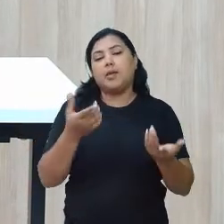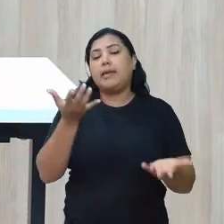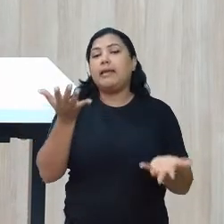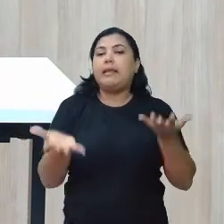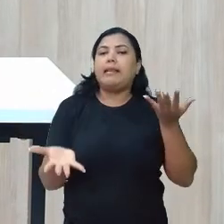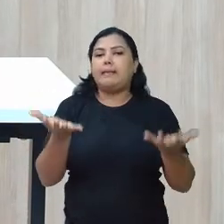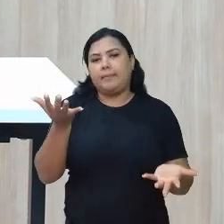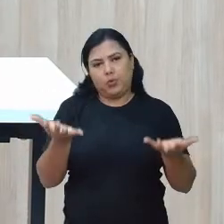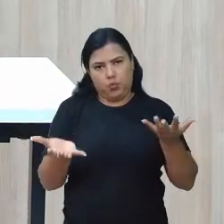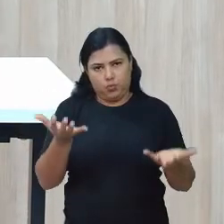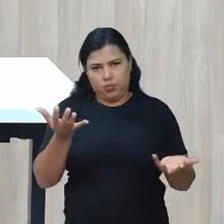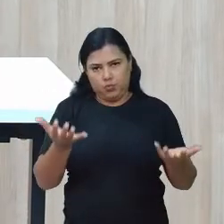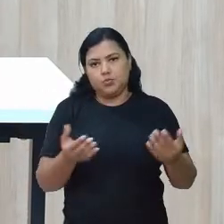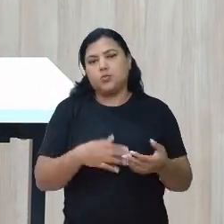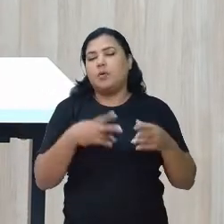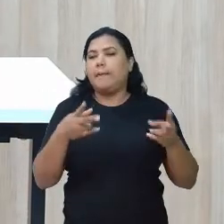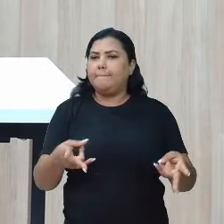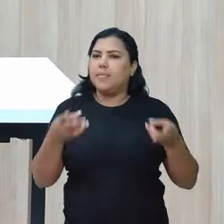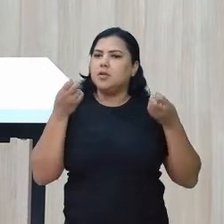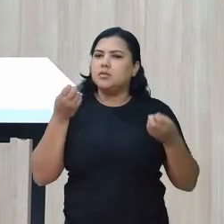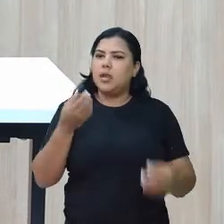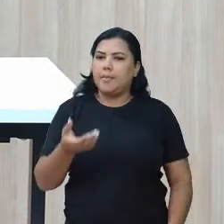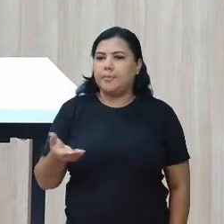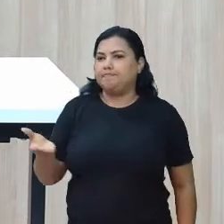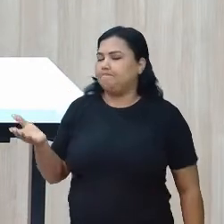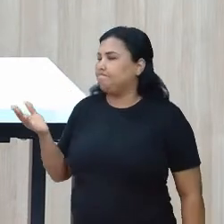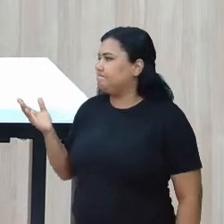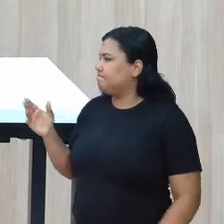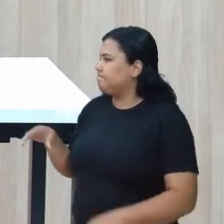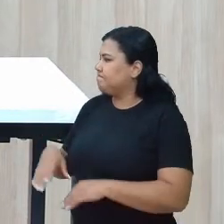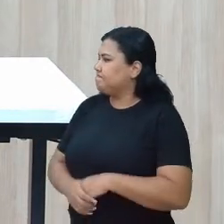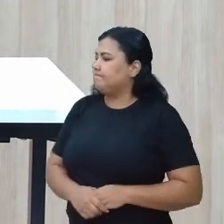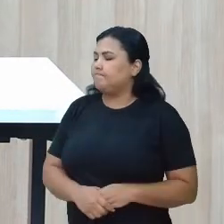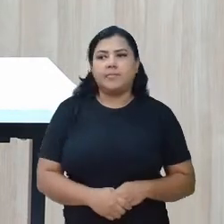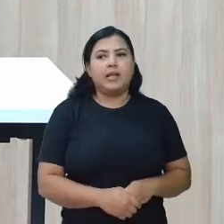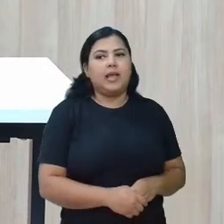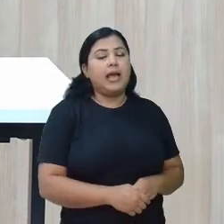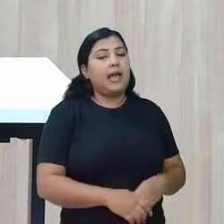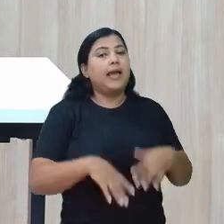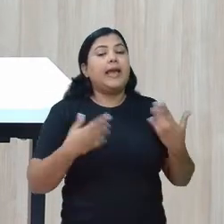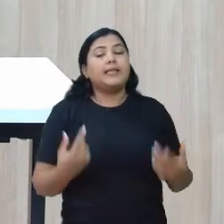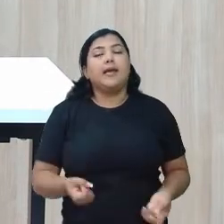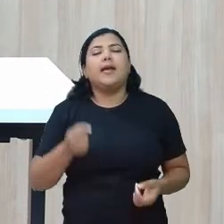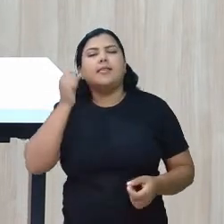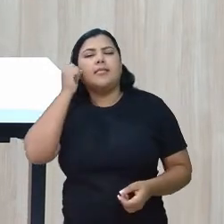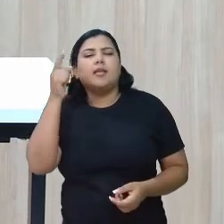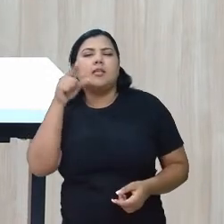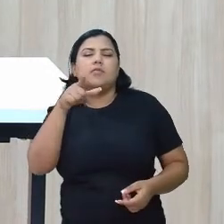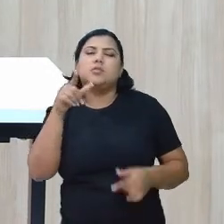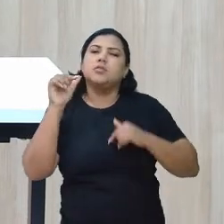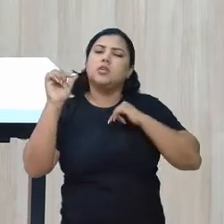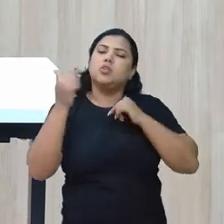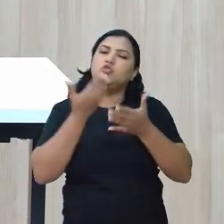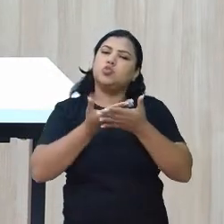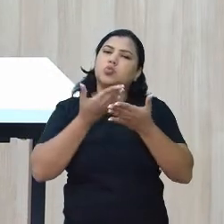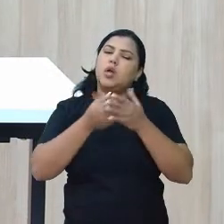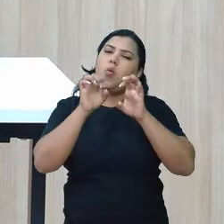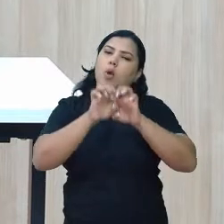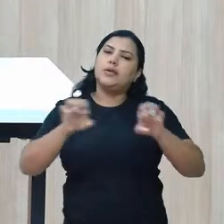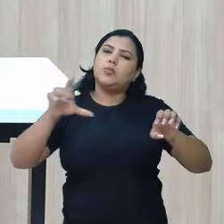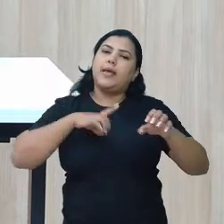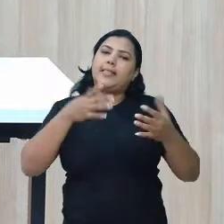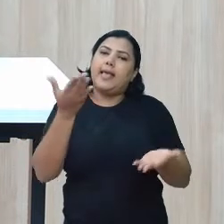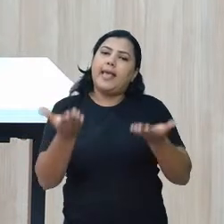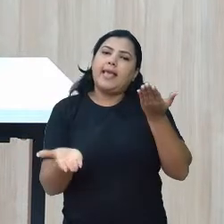equilíbrio, tá certo? Então perceba que a ideia de você trabalhar com as equações é simplesmente estabelecer um equilíbrio de